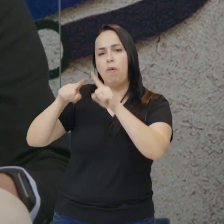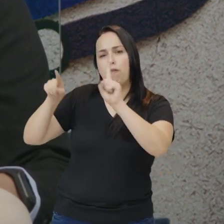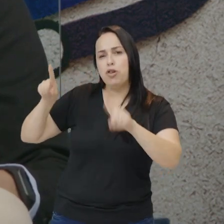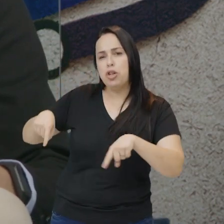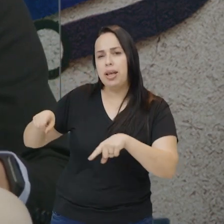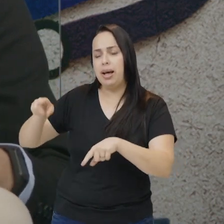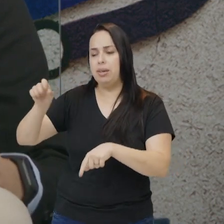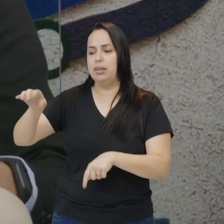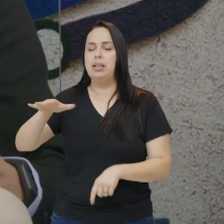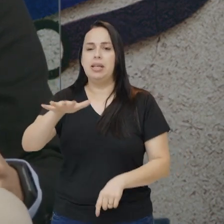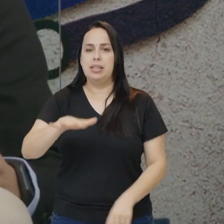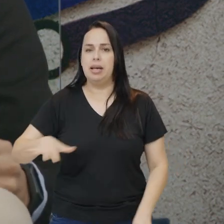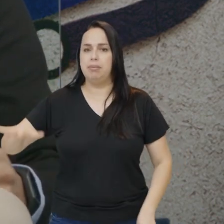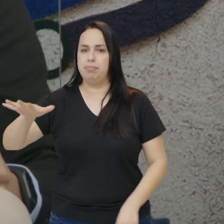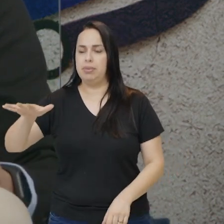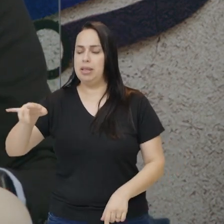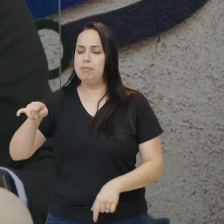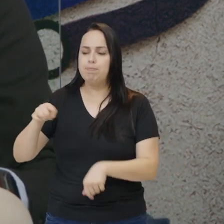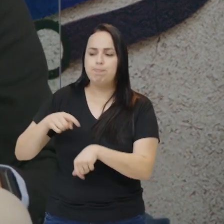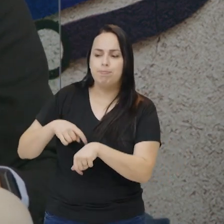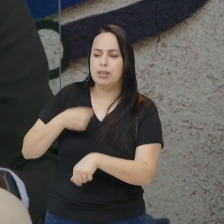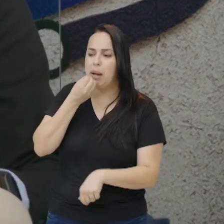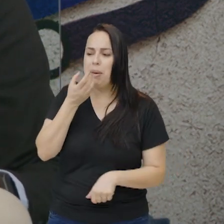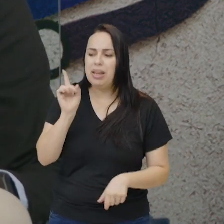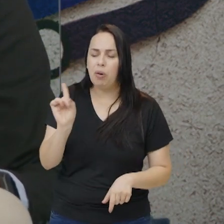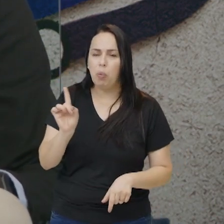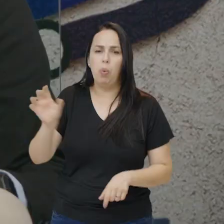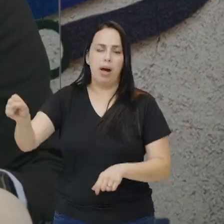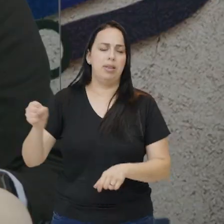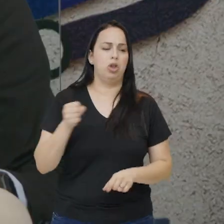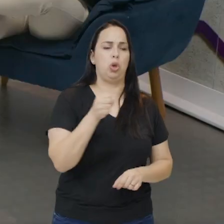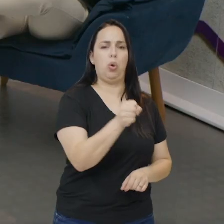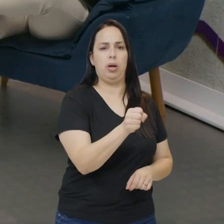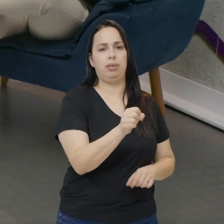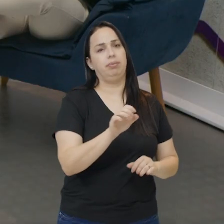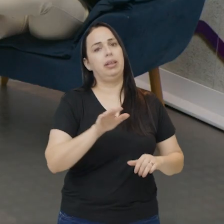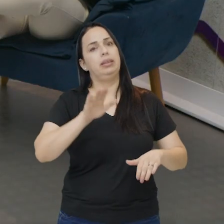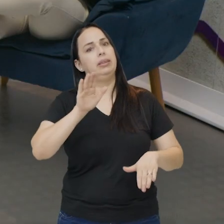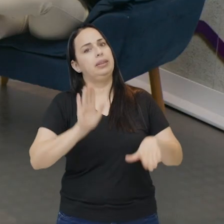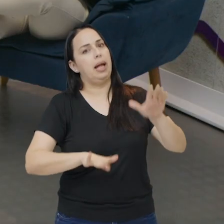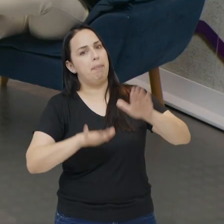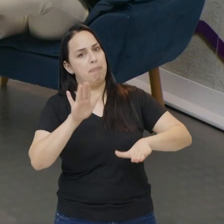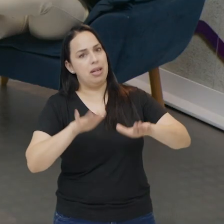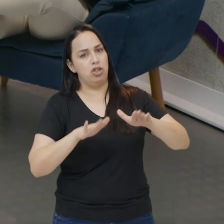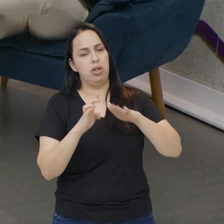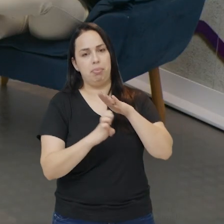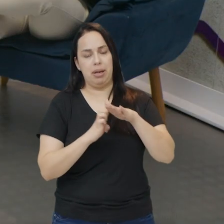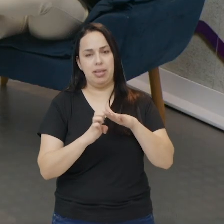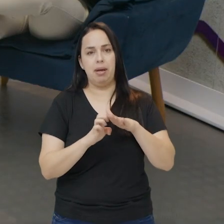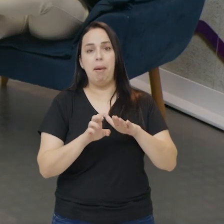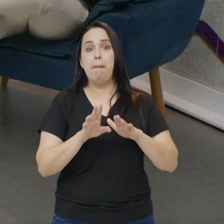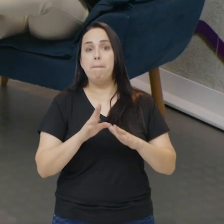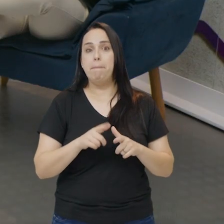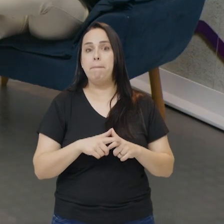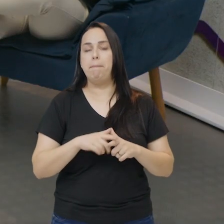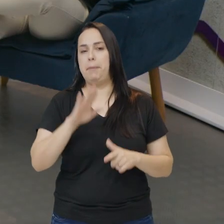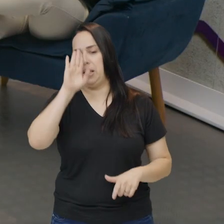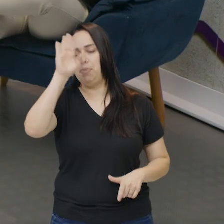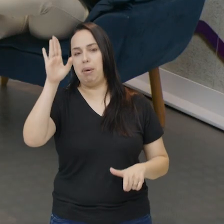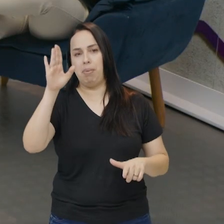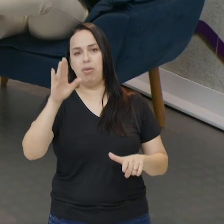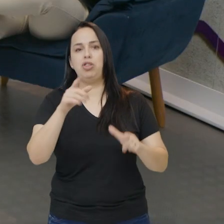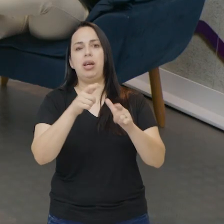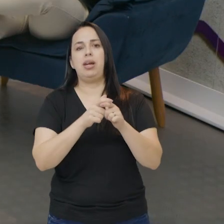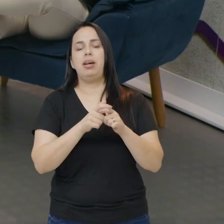de atendimento de acordo com o momento que ele está vivendo? Claro que isso varia muito de empresa para empresa, mas normalmente, principalmente as grandes empresas